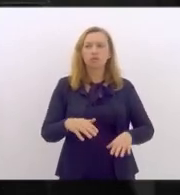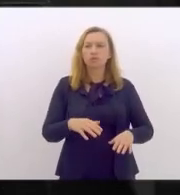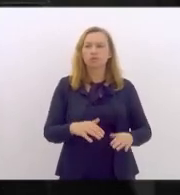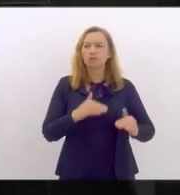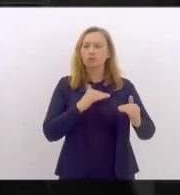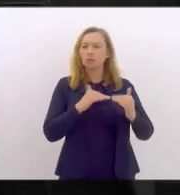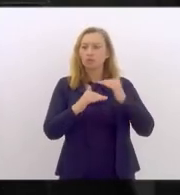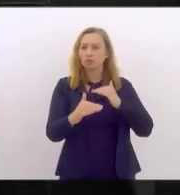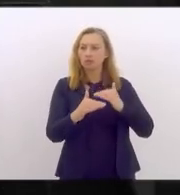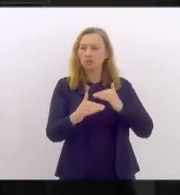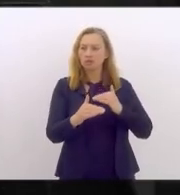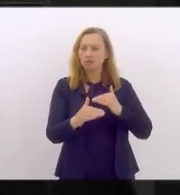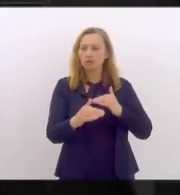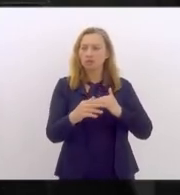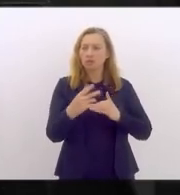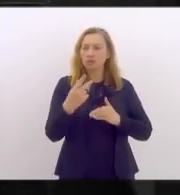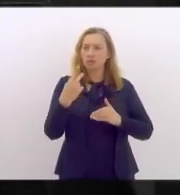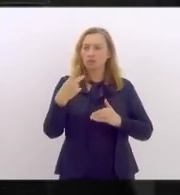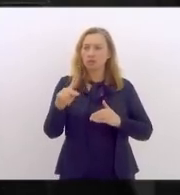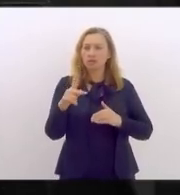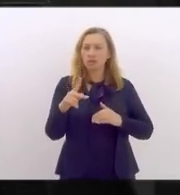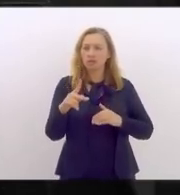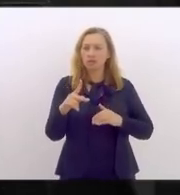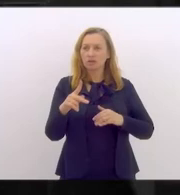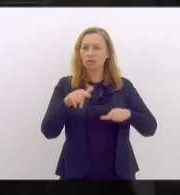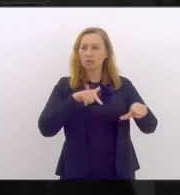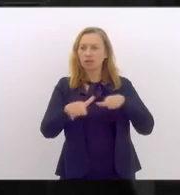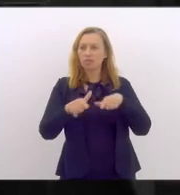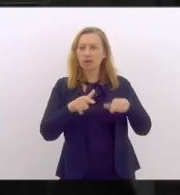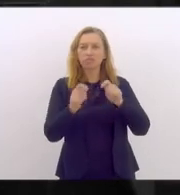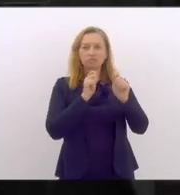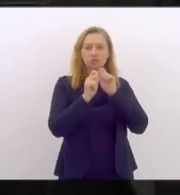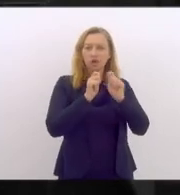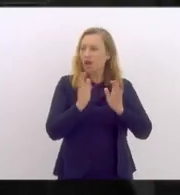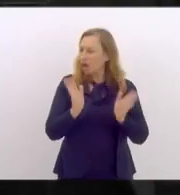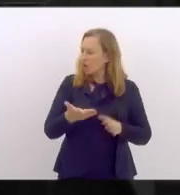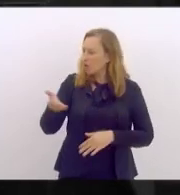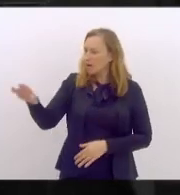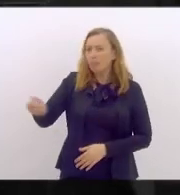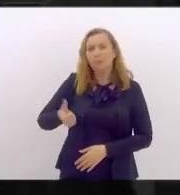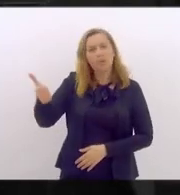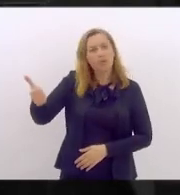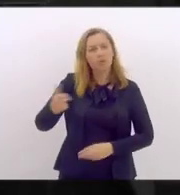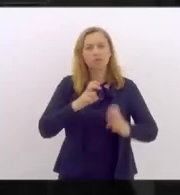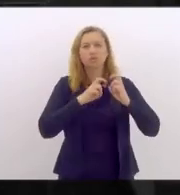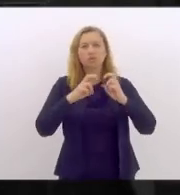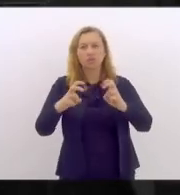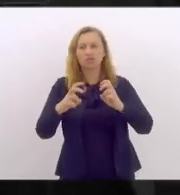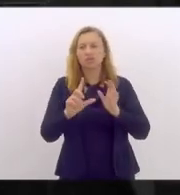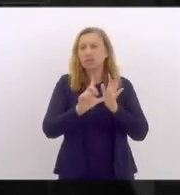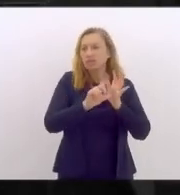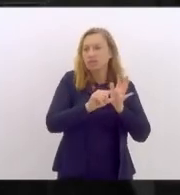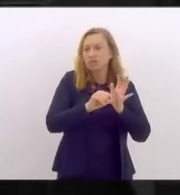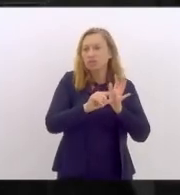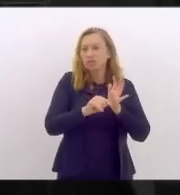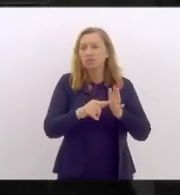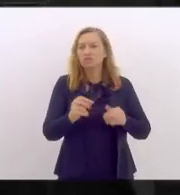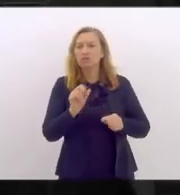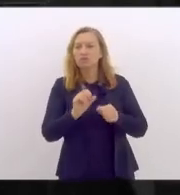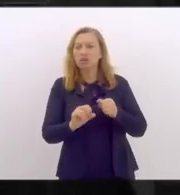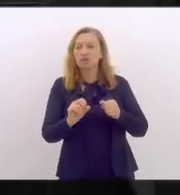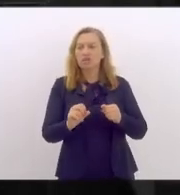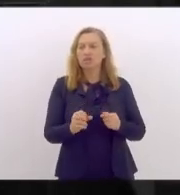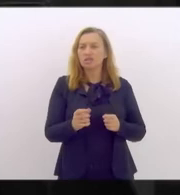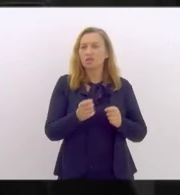de exercer o seu ofício de jornalista agora pouco na estação de trem da Central do Brasil quando fazia